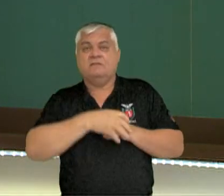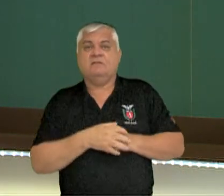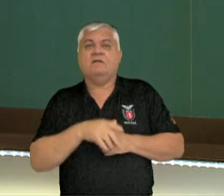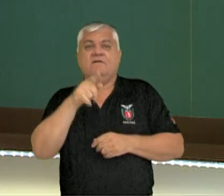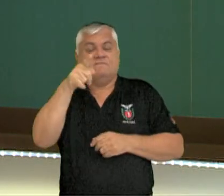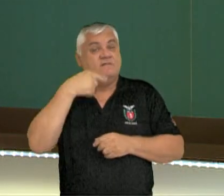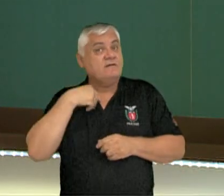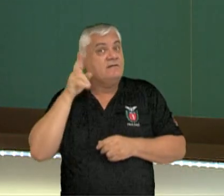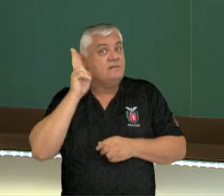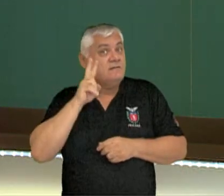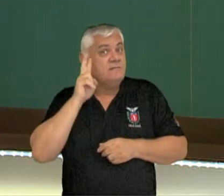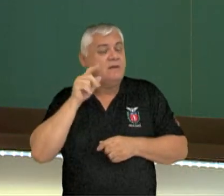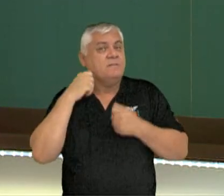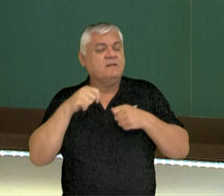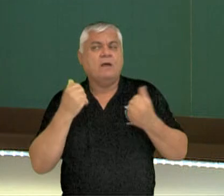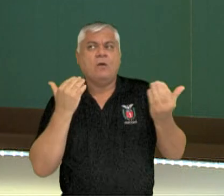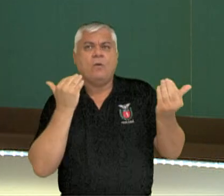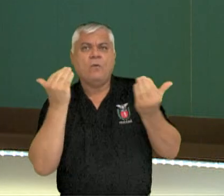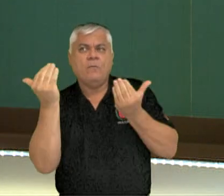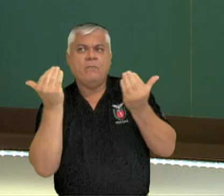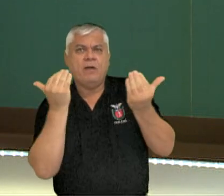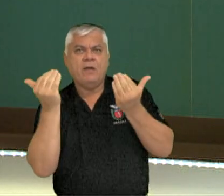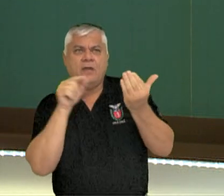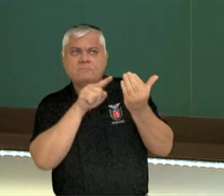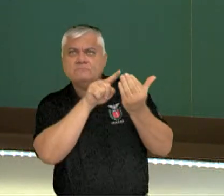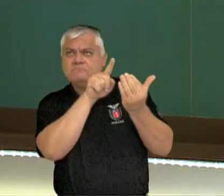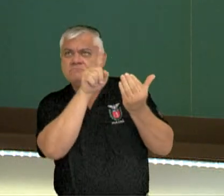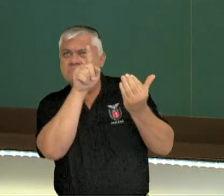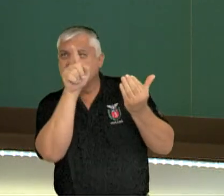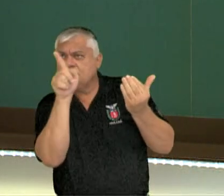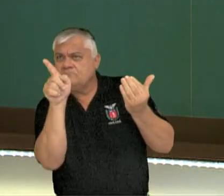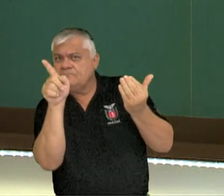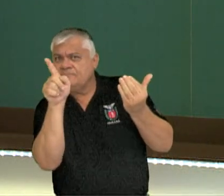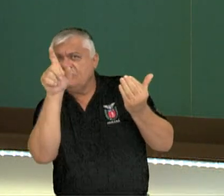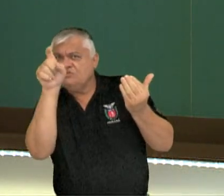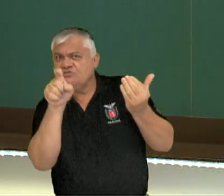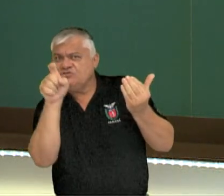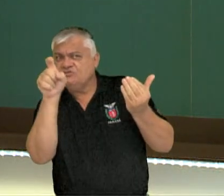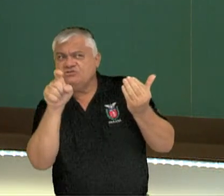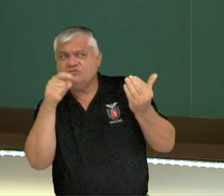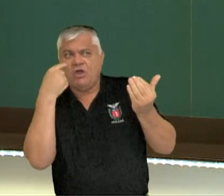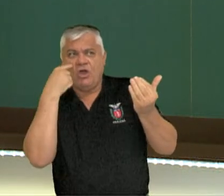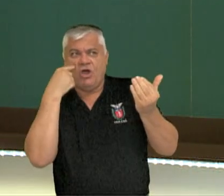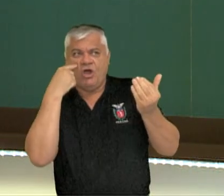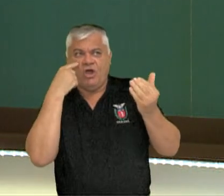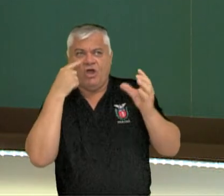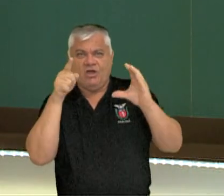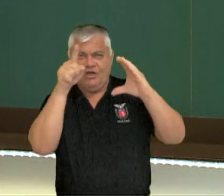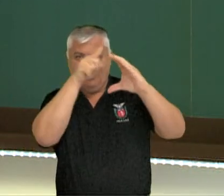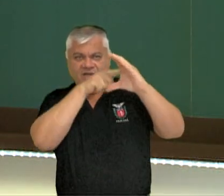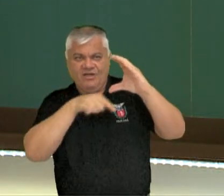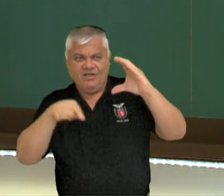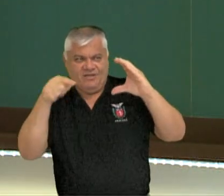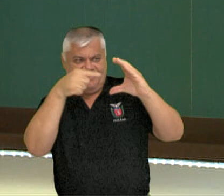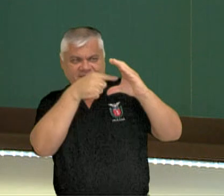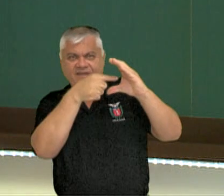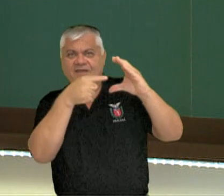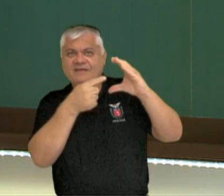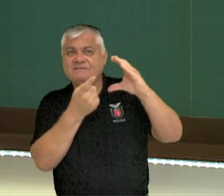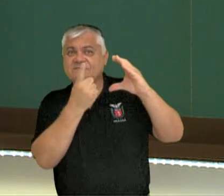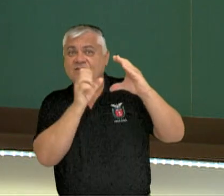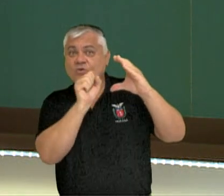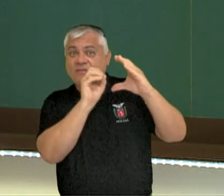lembrar que você vai comparar esse ângulo com o ângulo que está no eixo X. Aqui no segundo quadrante, o ângulo que está no eixo